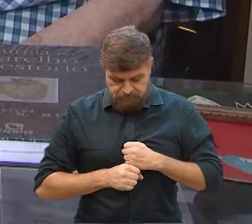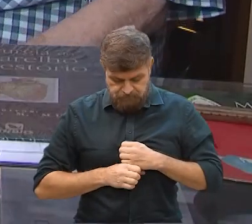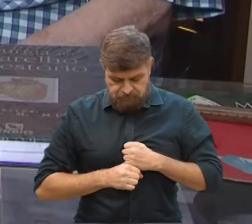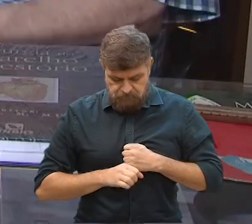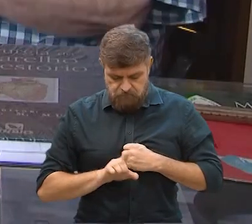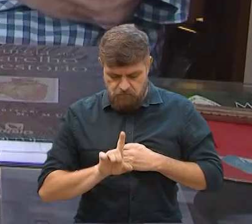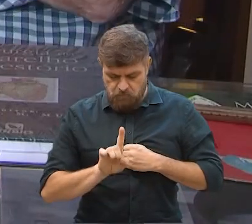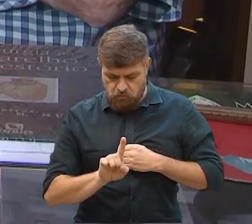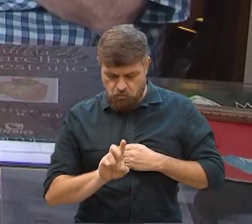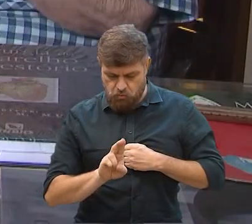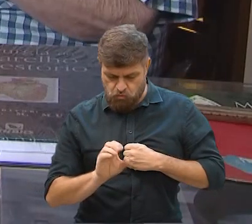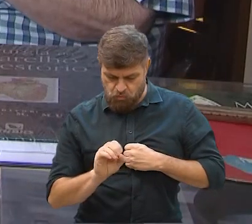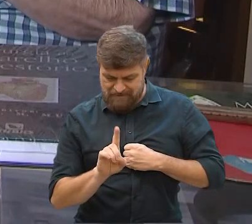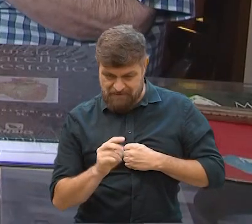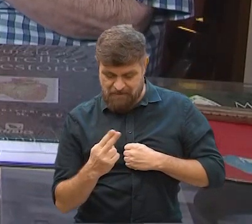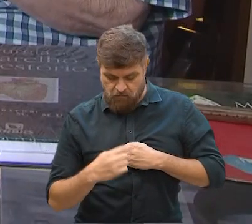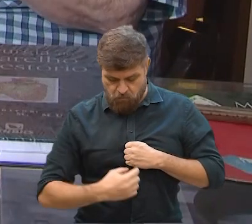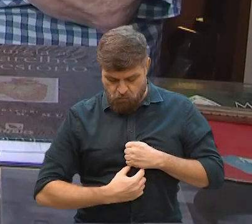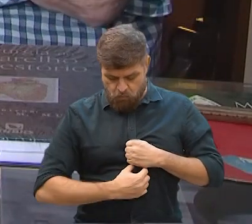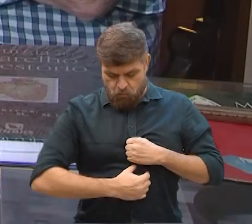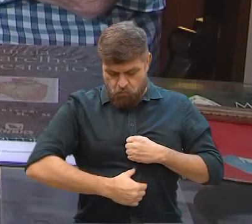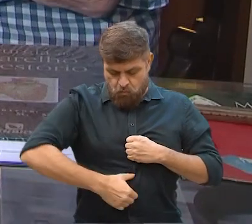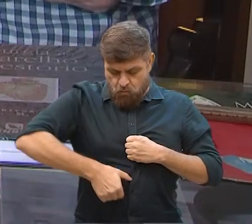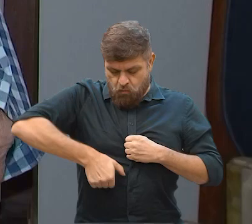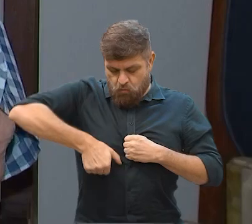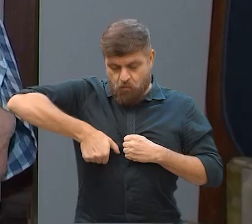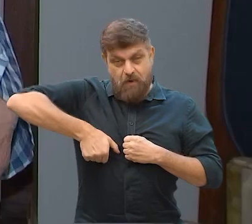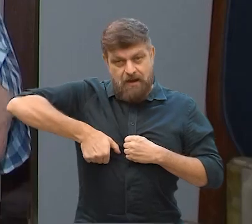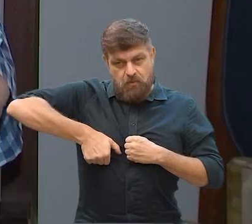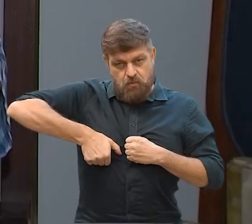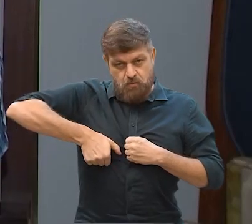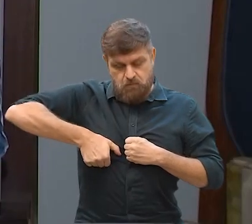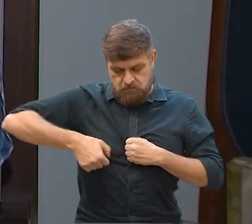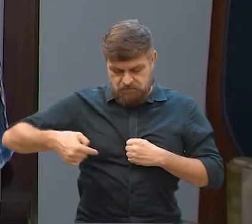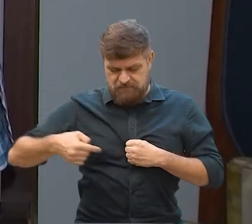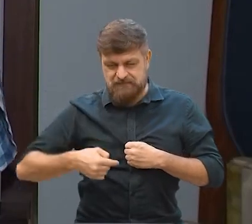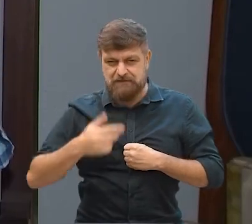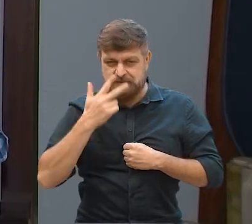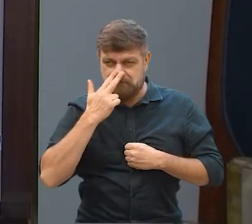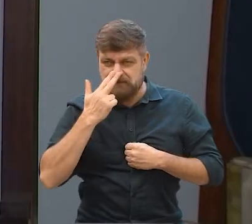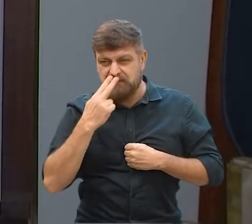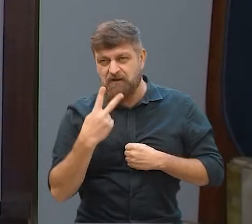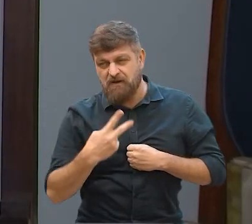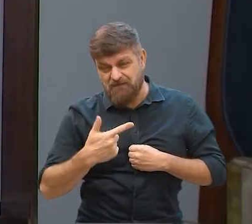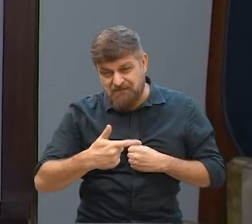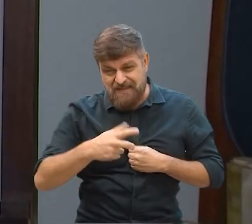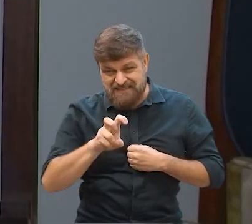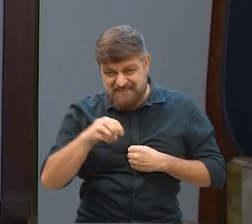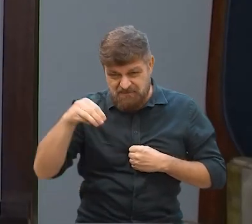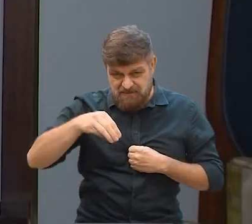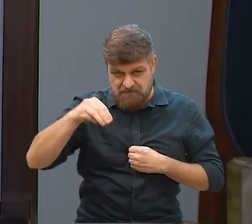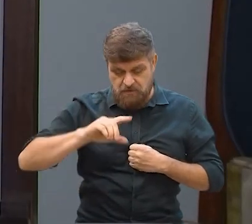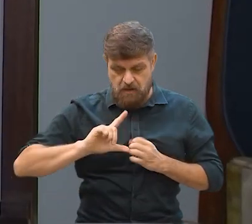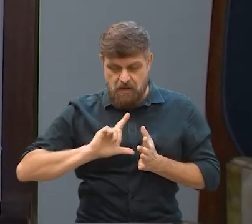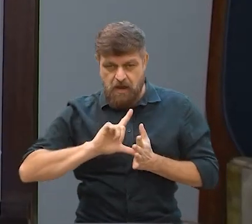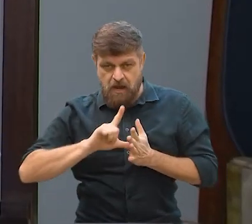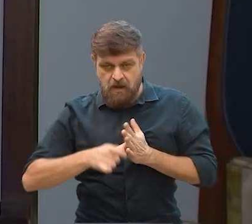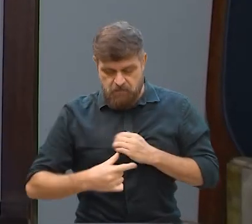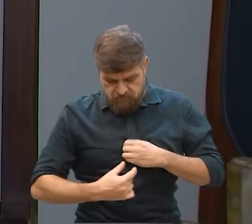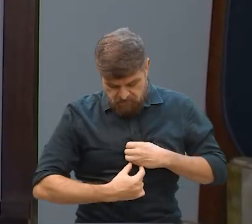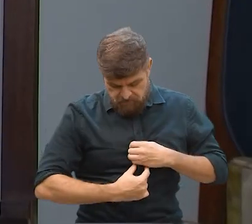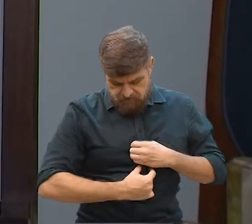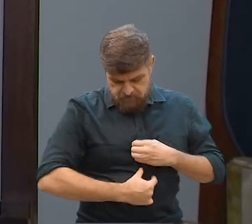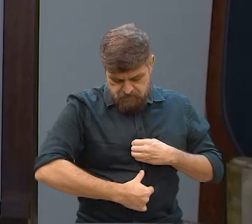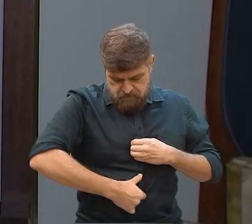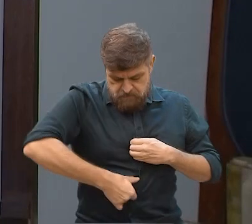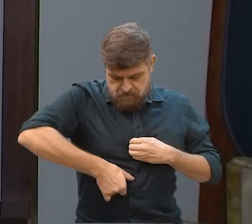duodeno é um arco. A gente se dirige sempre a ele com arco duodenal. Ele tem mais ou menos 25 centímetros. Depois ele